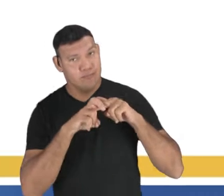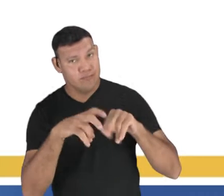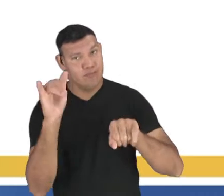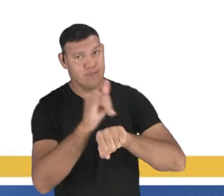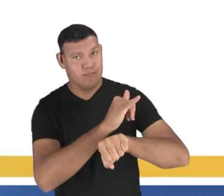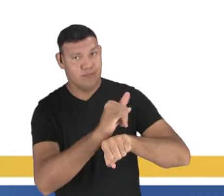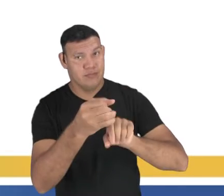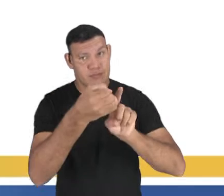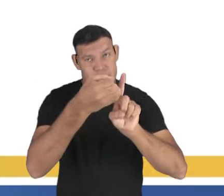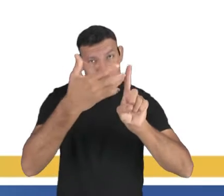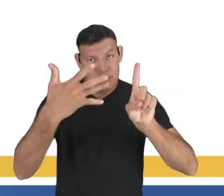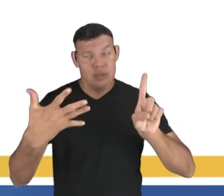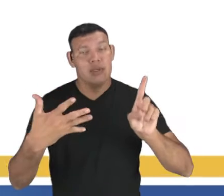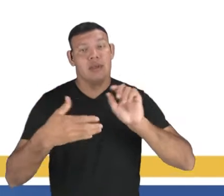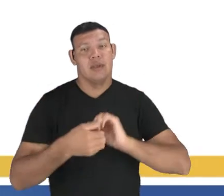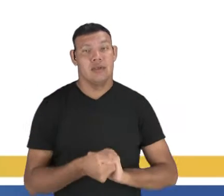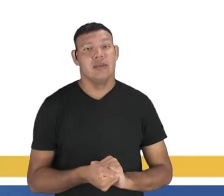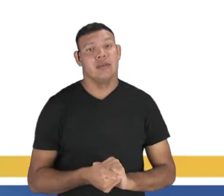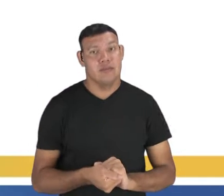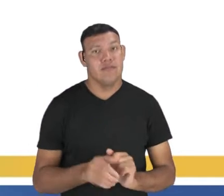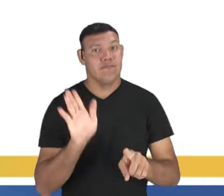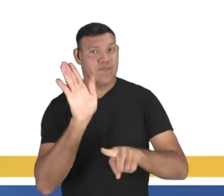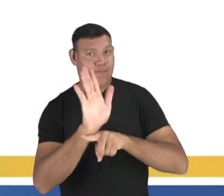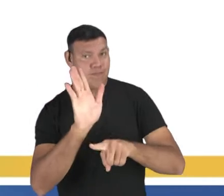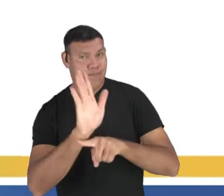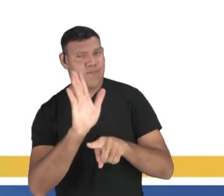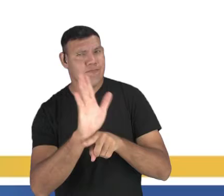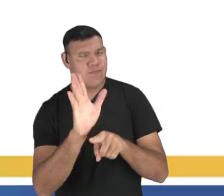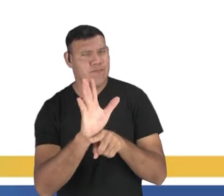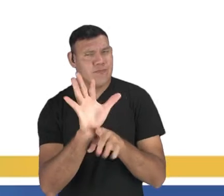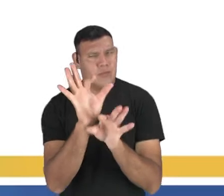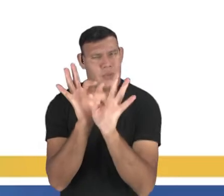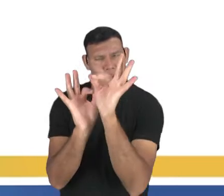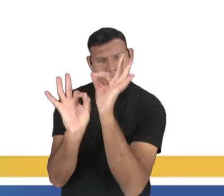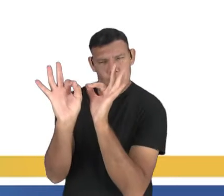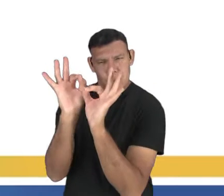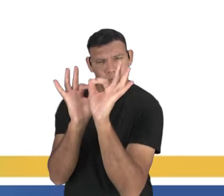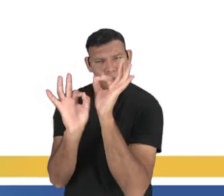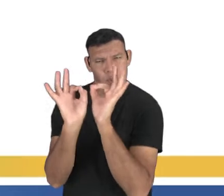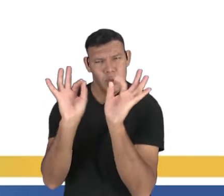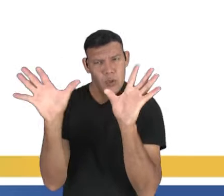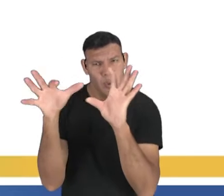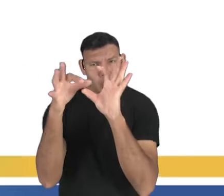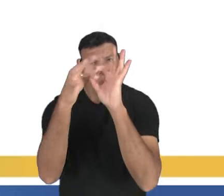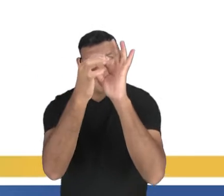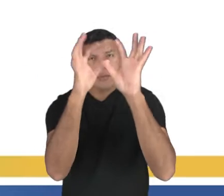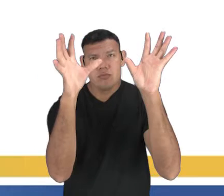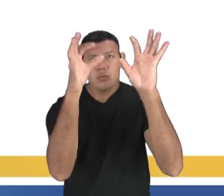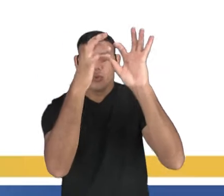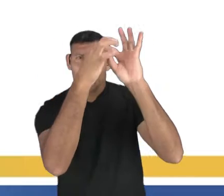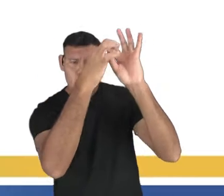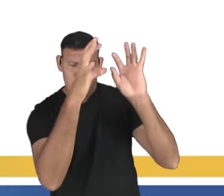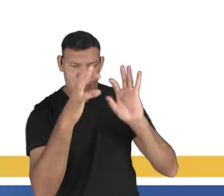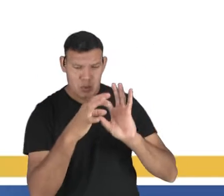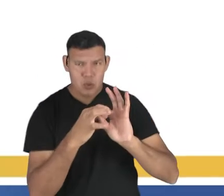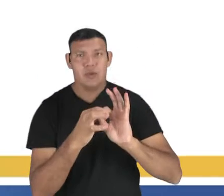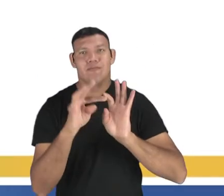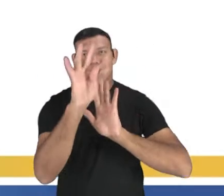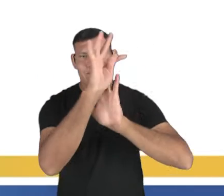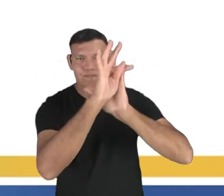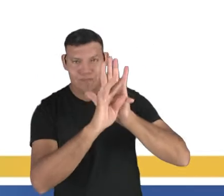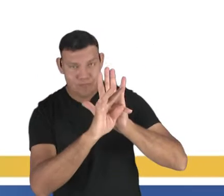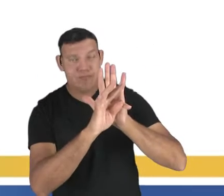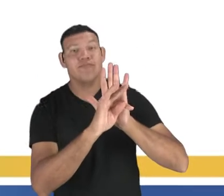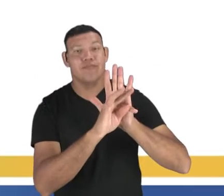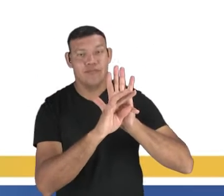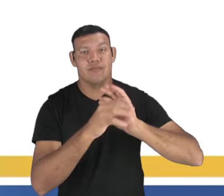operadores argumentativos, por ajudar a articular as partes de um texto, certo? Conferindo